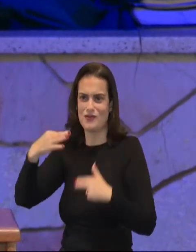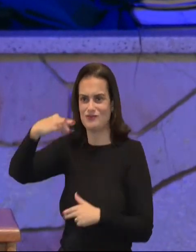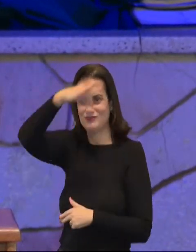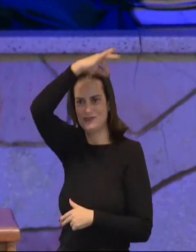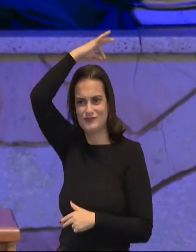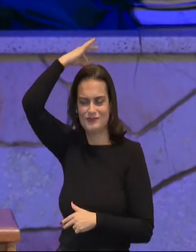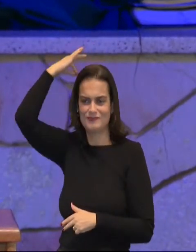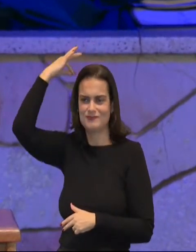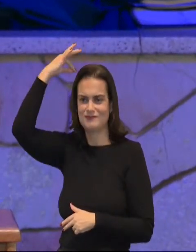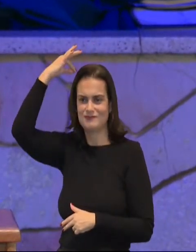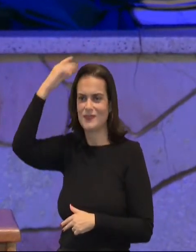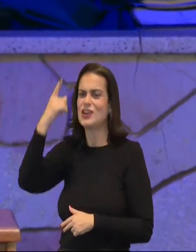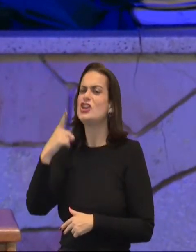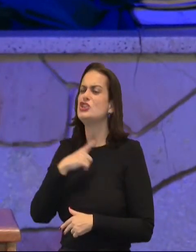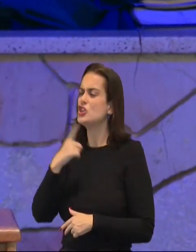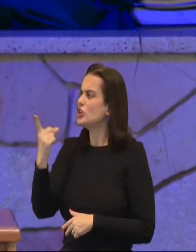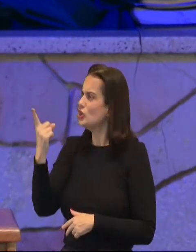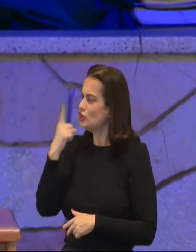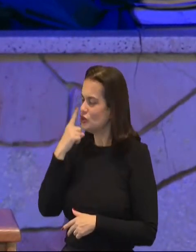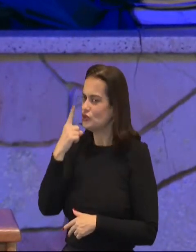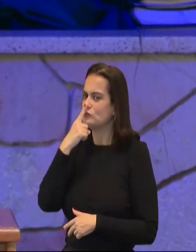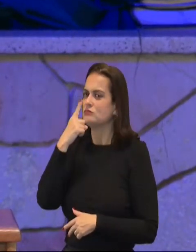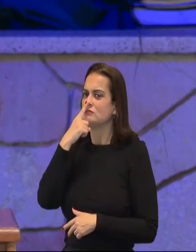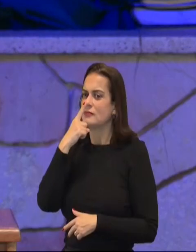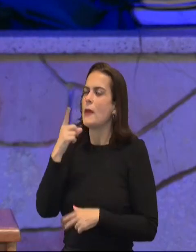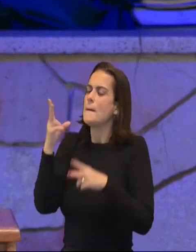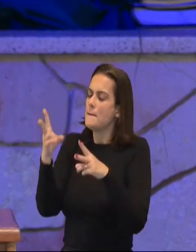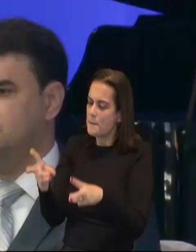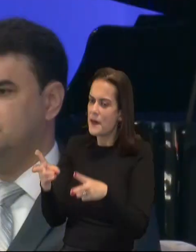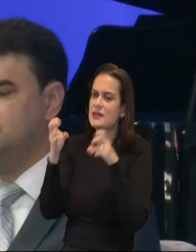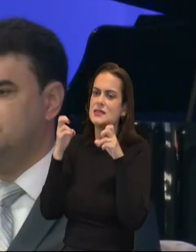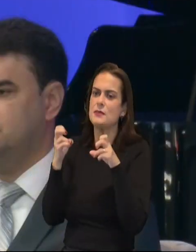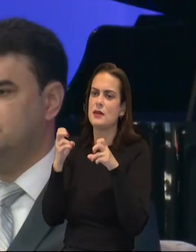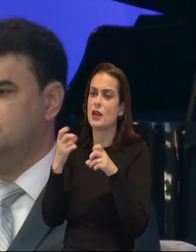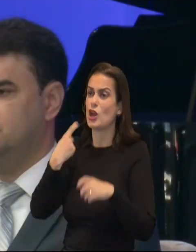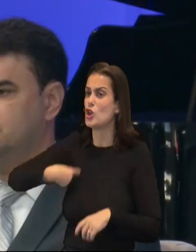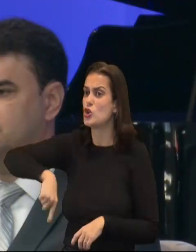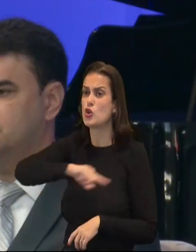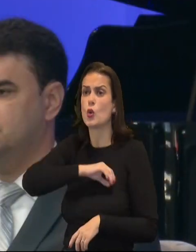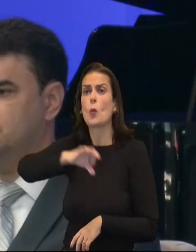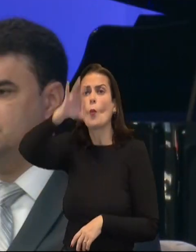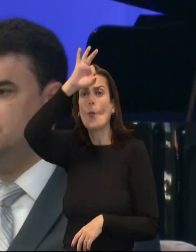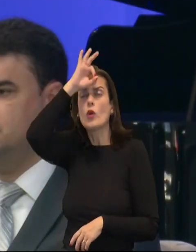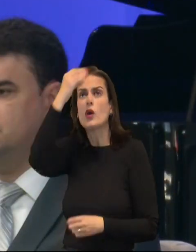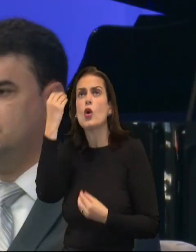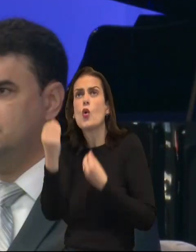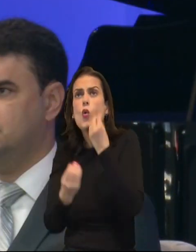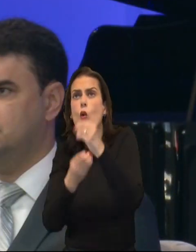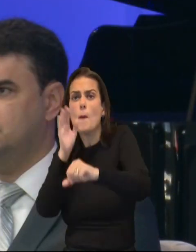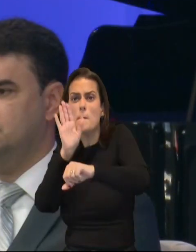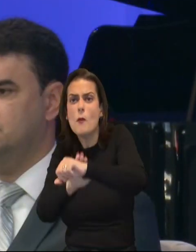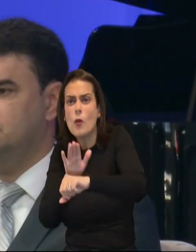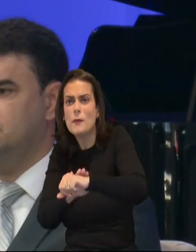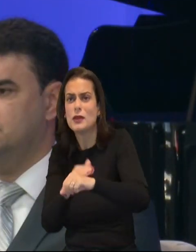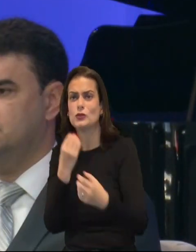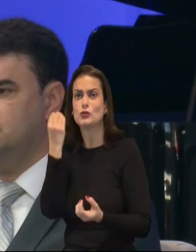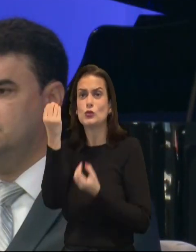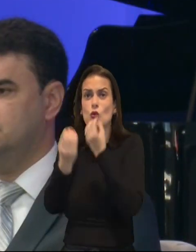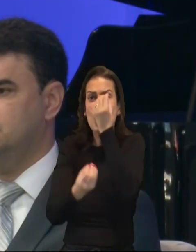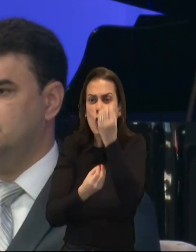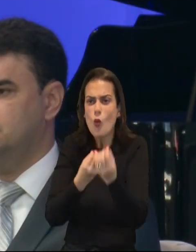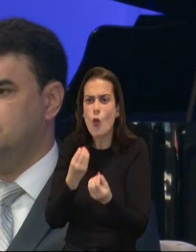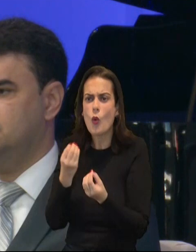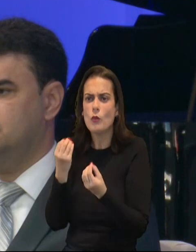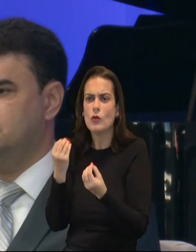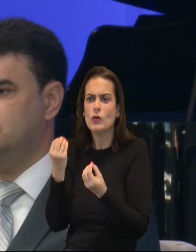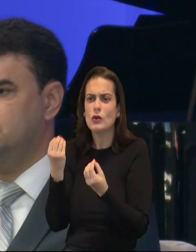que intimidade! A capacidade de perceber, nós não sabemos em qual momento, em qual ato, de que forma, um